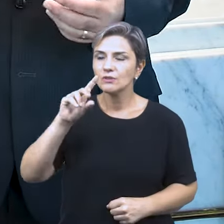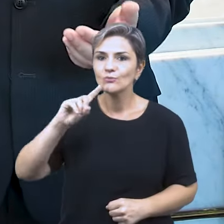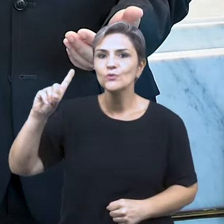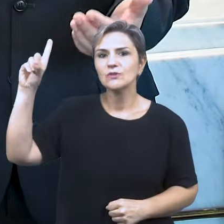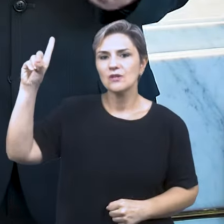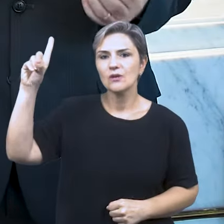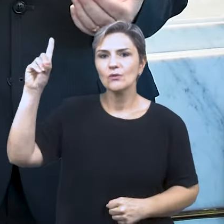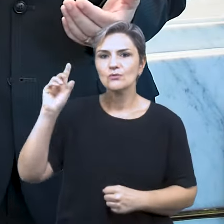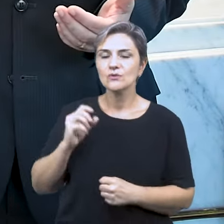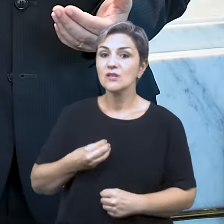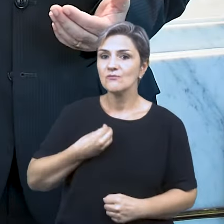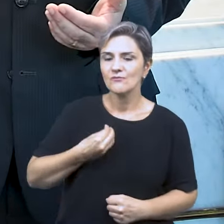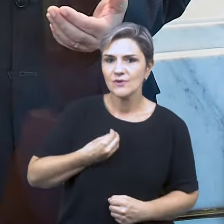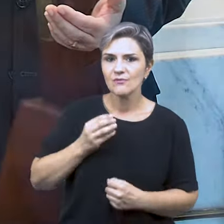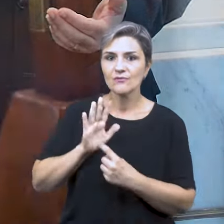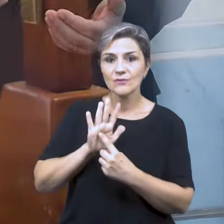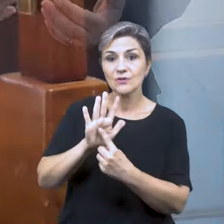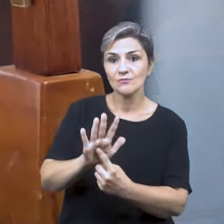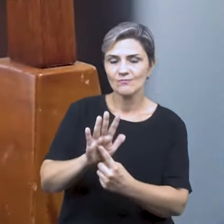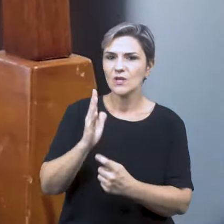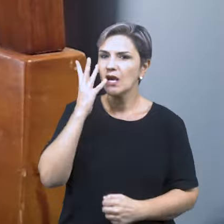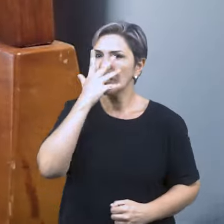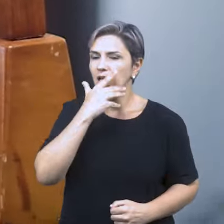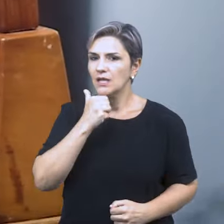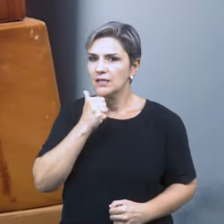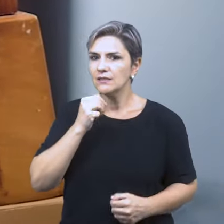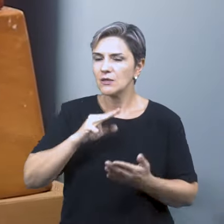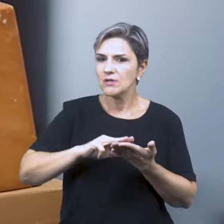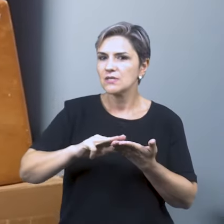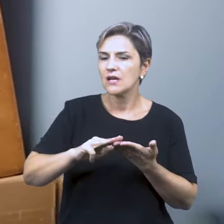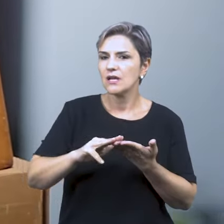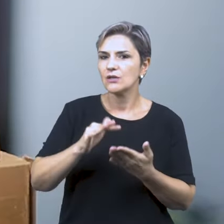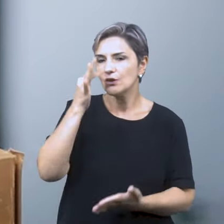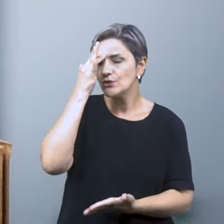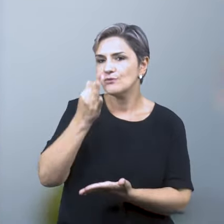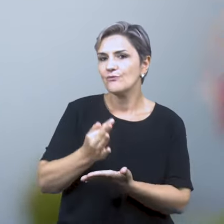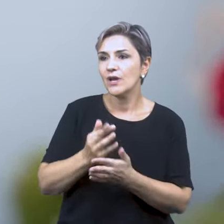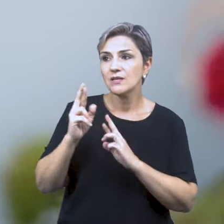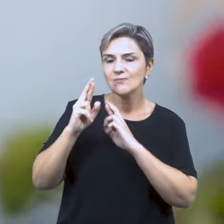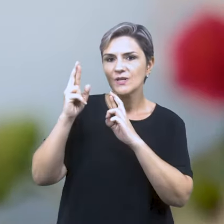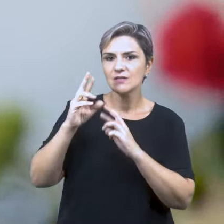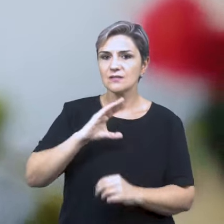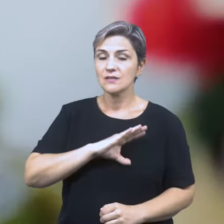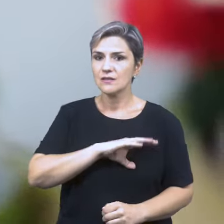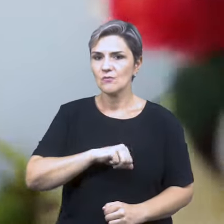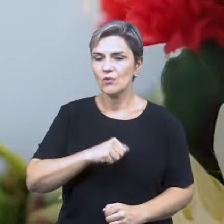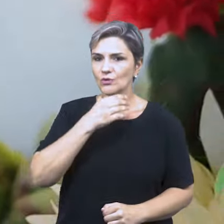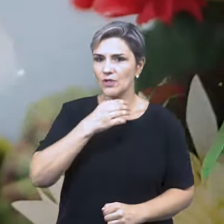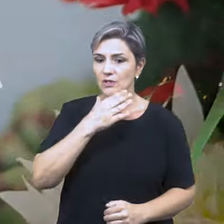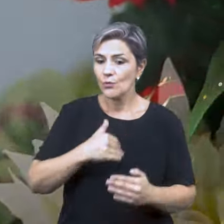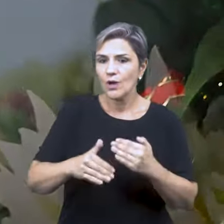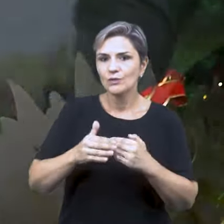que transmitem e vivem a linda mensagem de fé, esperança e amor do Natal. A toda a